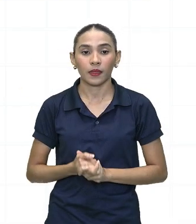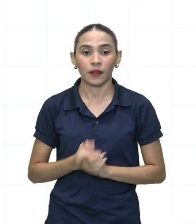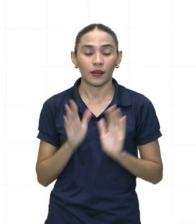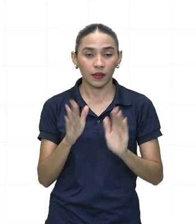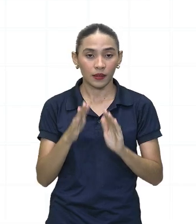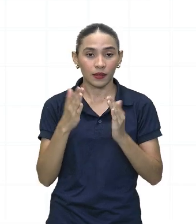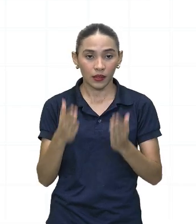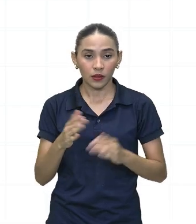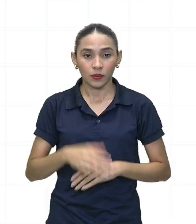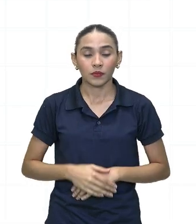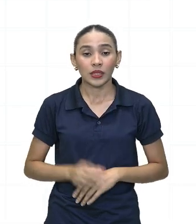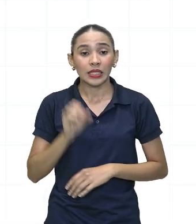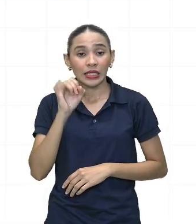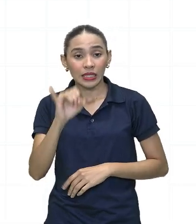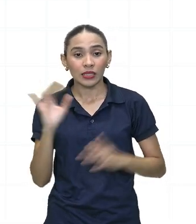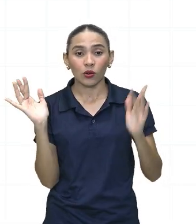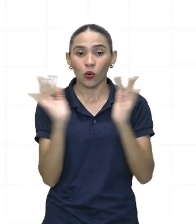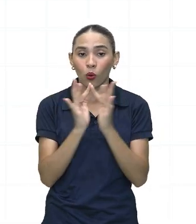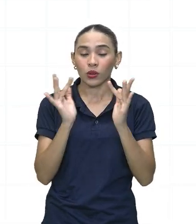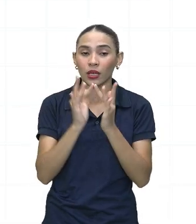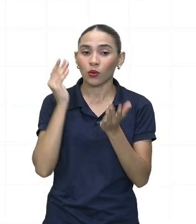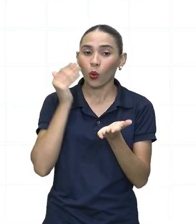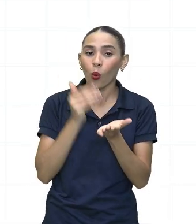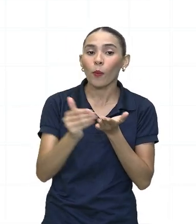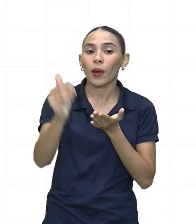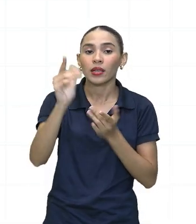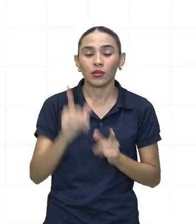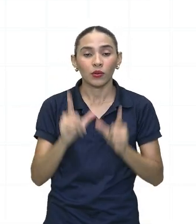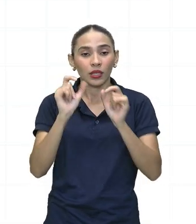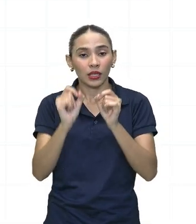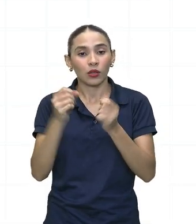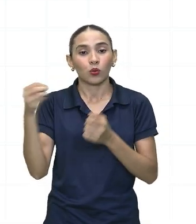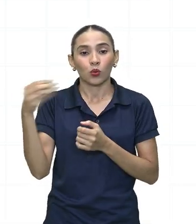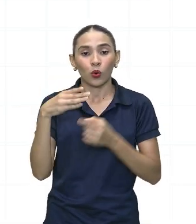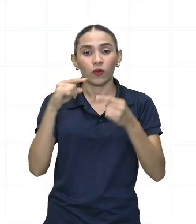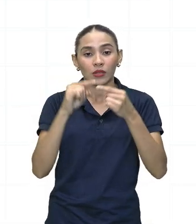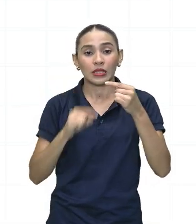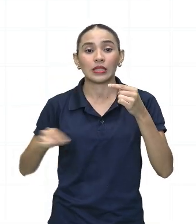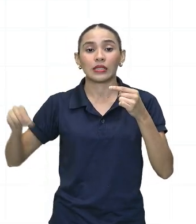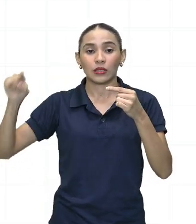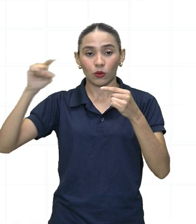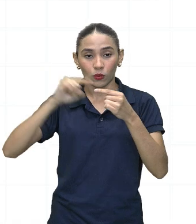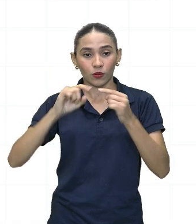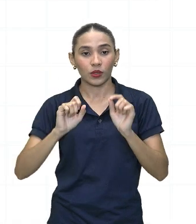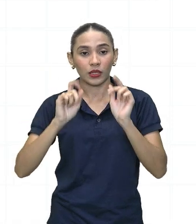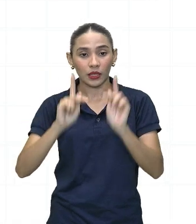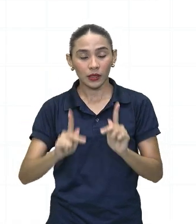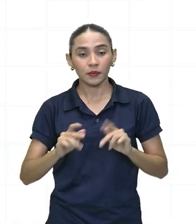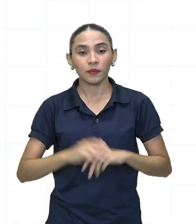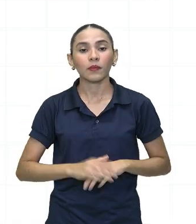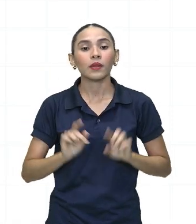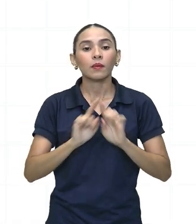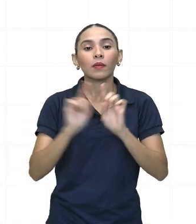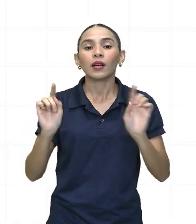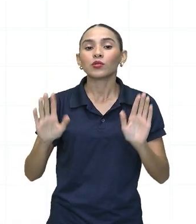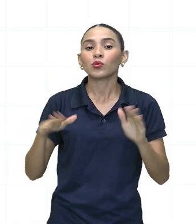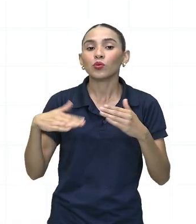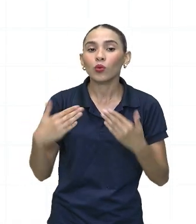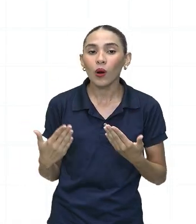quando ela for picada, dá início ao novo ciclo, certo? E quais são